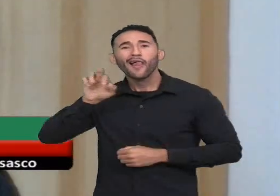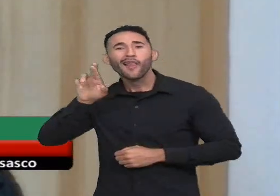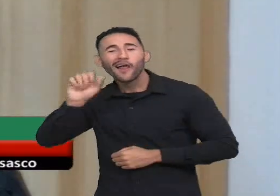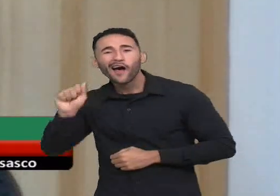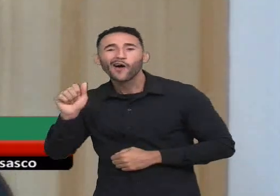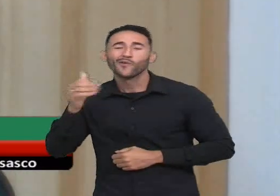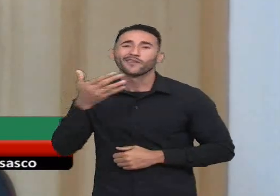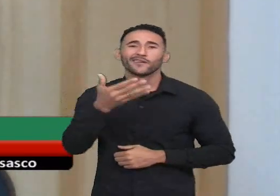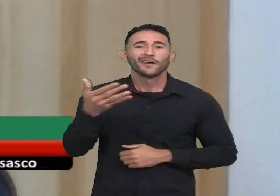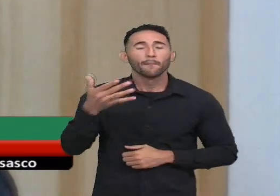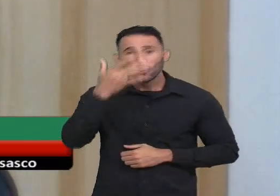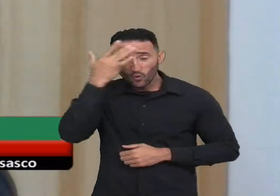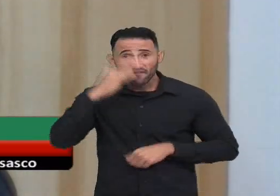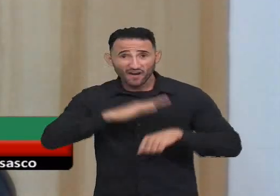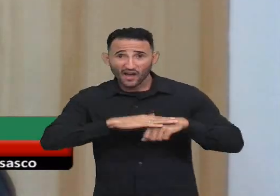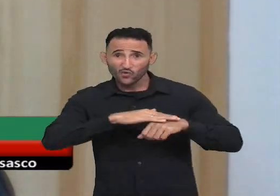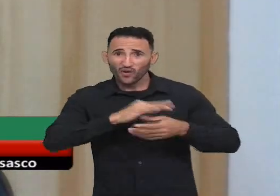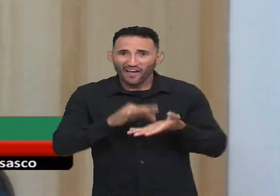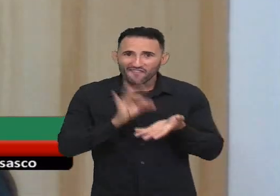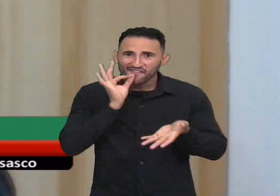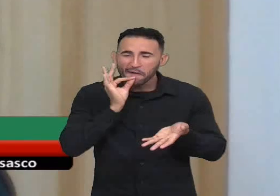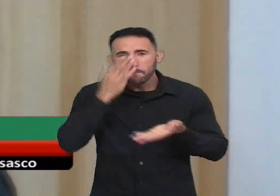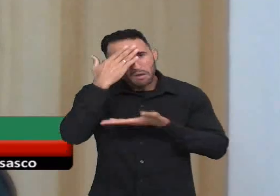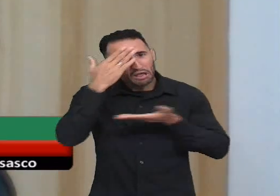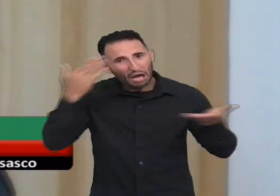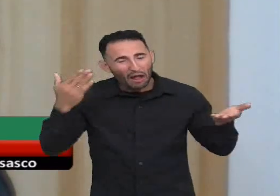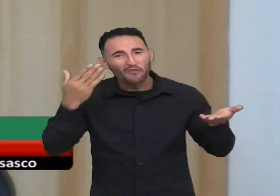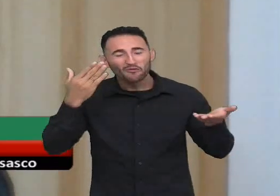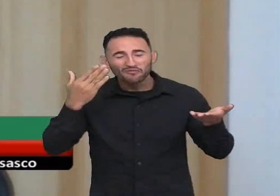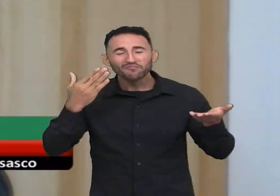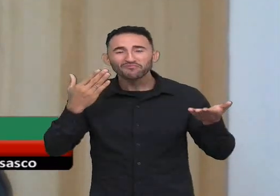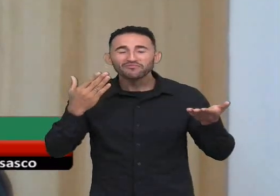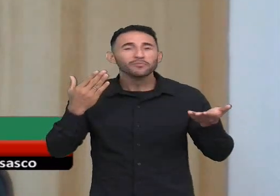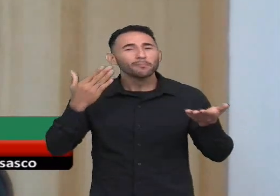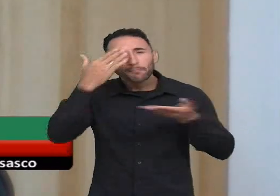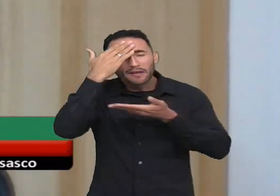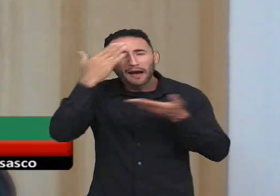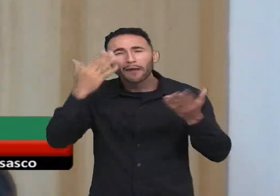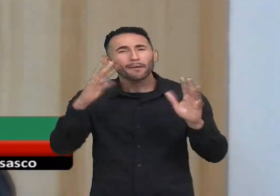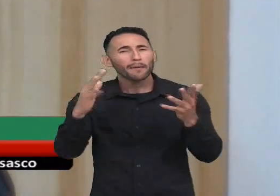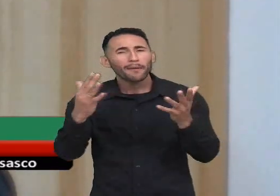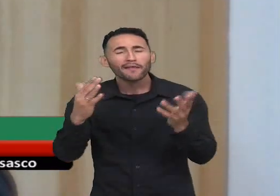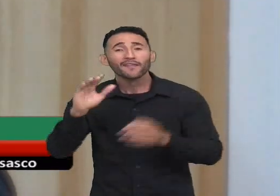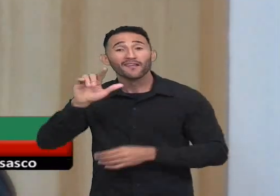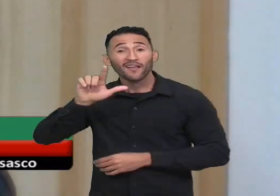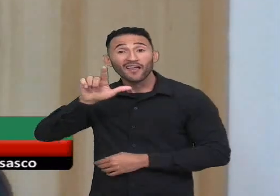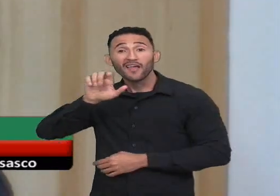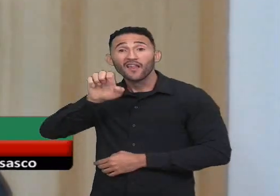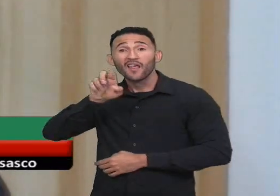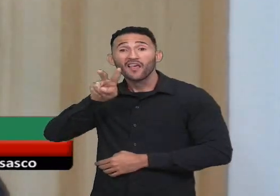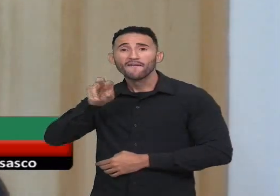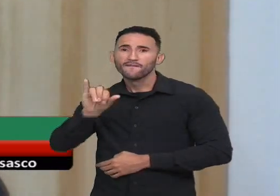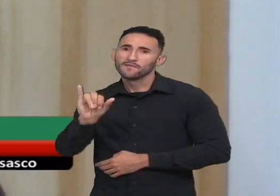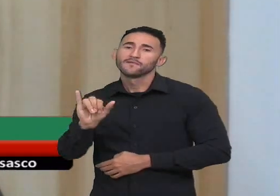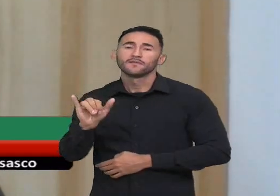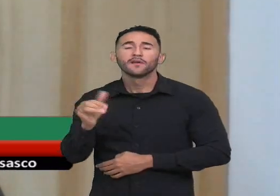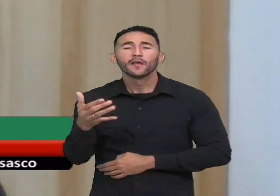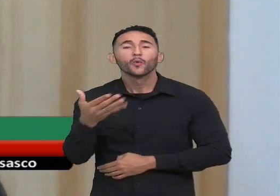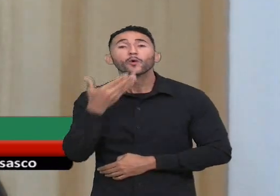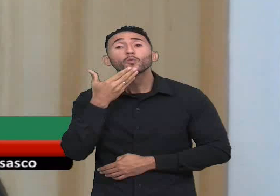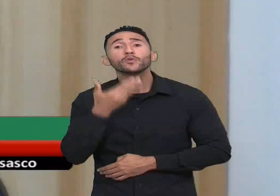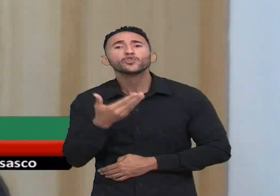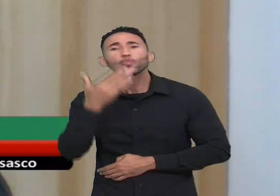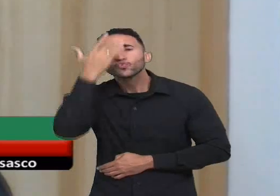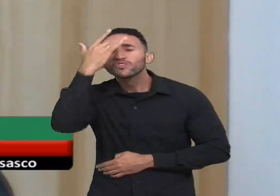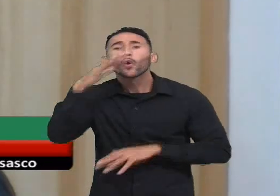que a pessoa que faz o café quando a gente vai lá trocar umas ideias. Então, parabéns, Levi. E queria fazer um apelo. Eu não sei qual departamento que